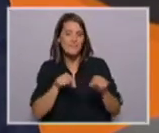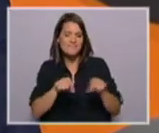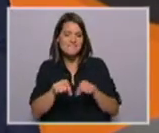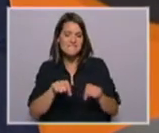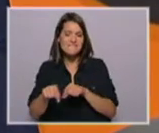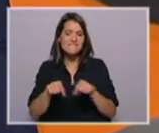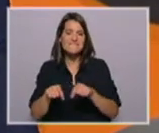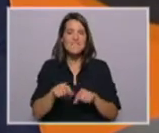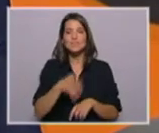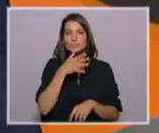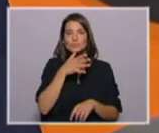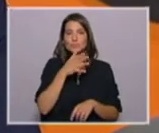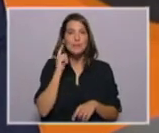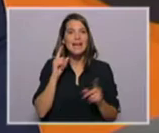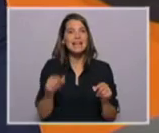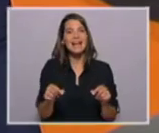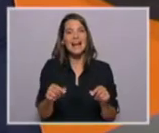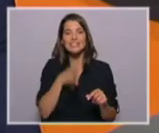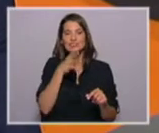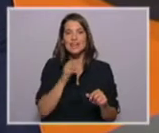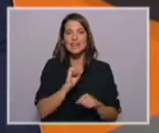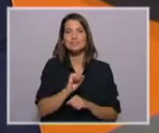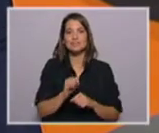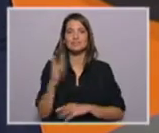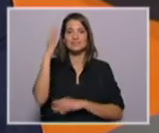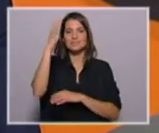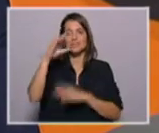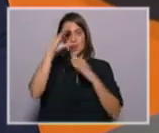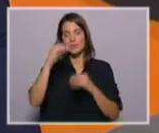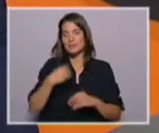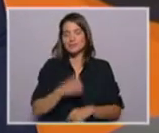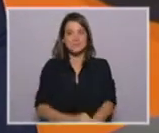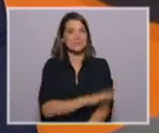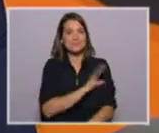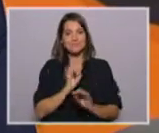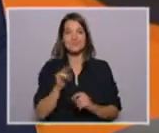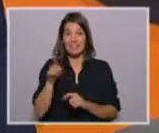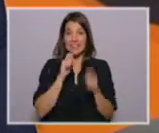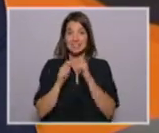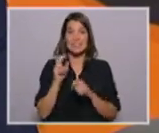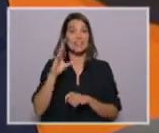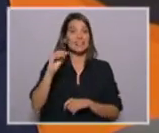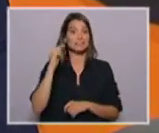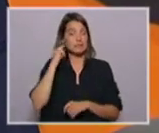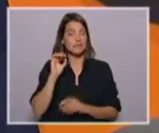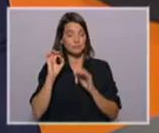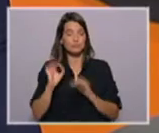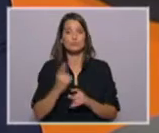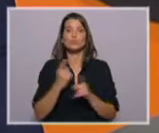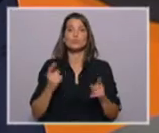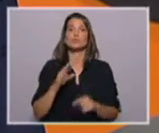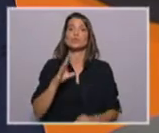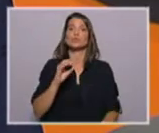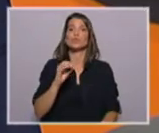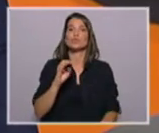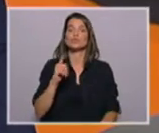a fazermos a transmissão para a rádio. Portanto, isto toca-me profundamente. Esta entrevista tem exatamente 10 anos, porque o Zé